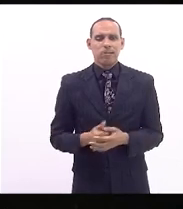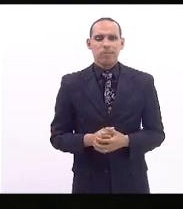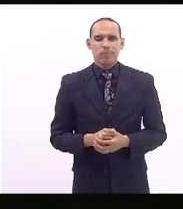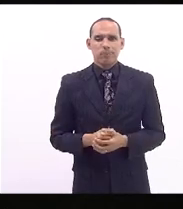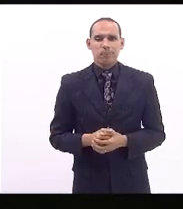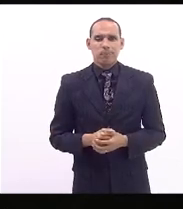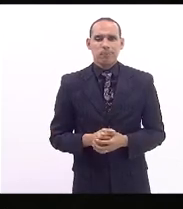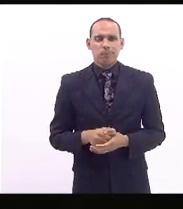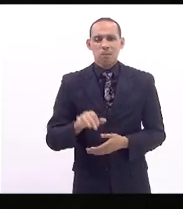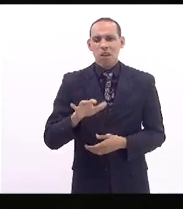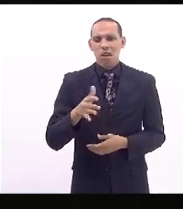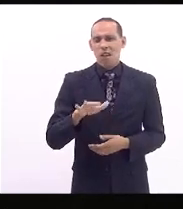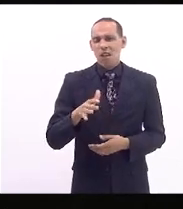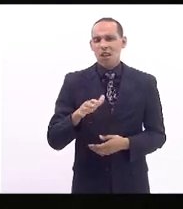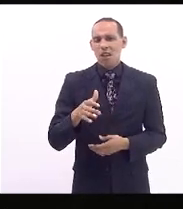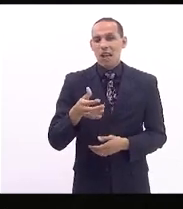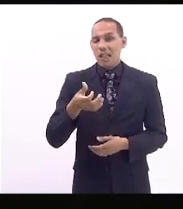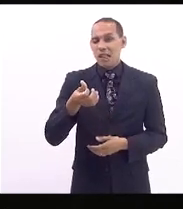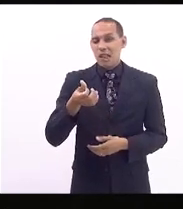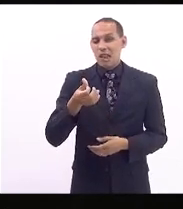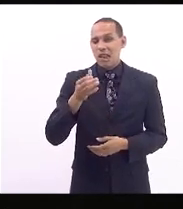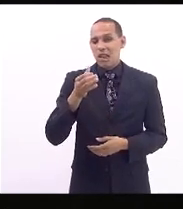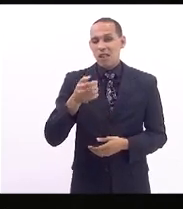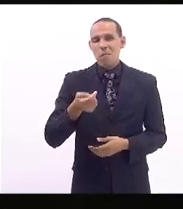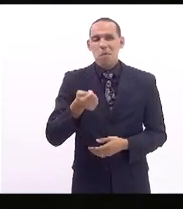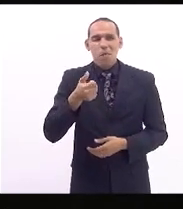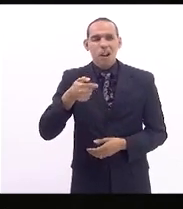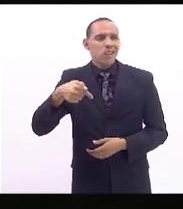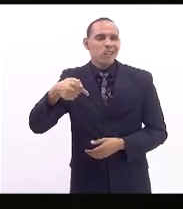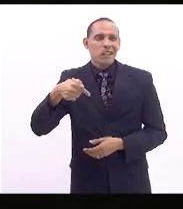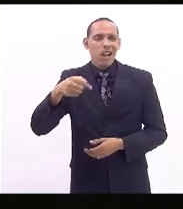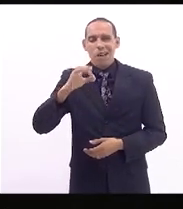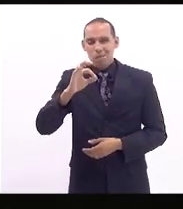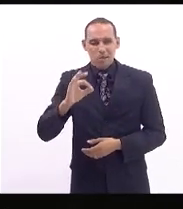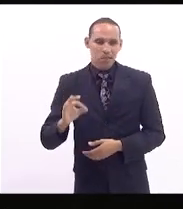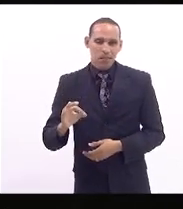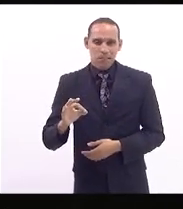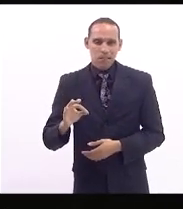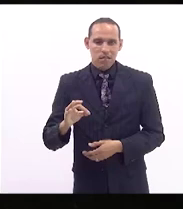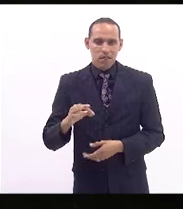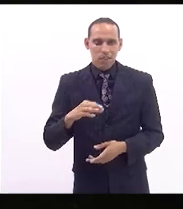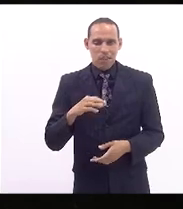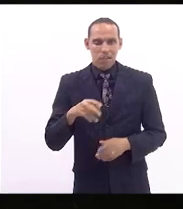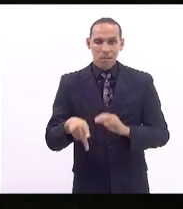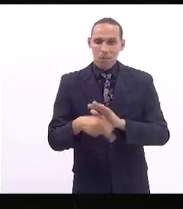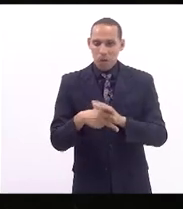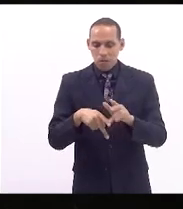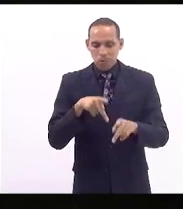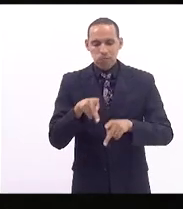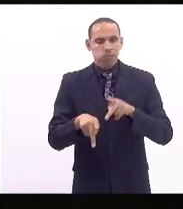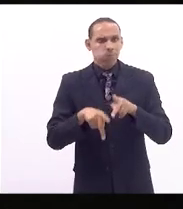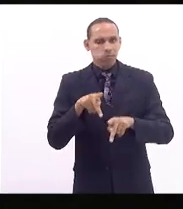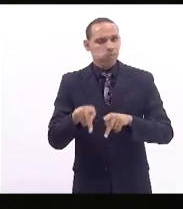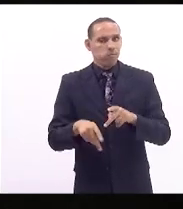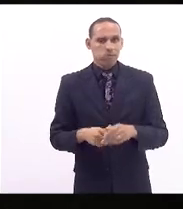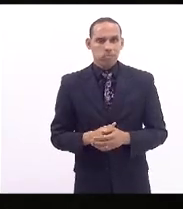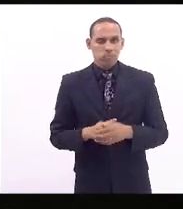cerca de Seis por cento quase sete porcento da nossa população